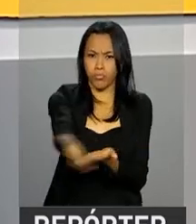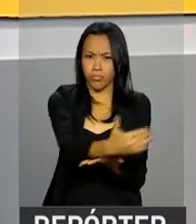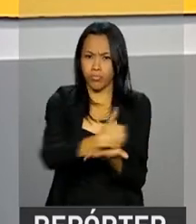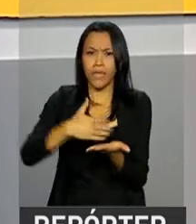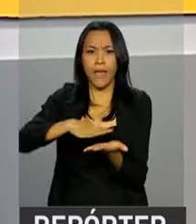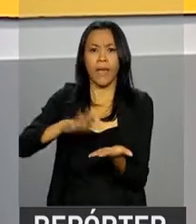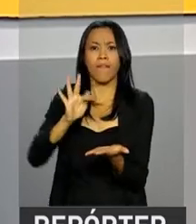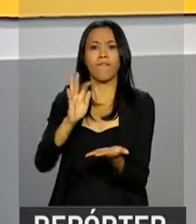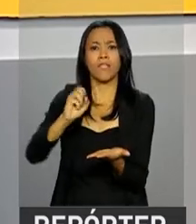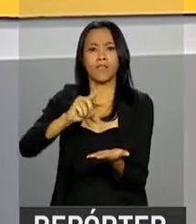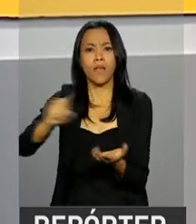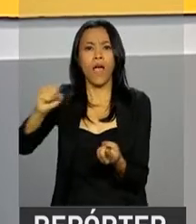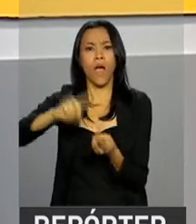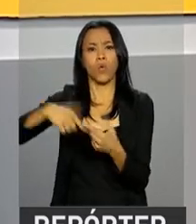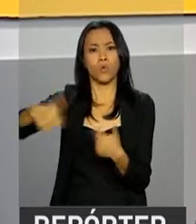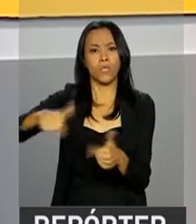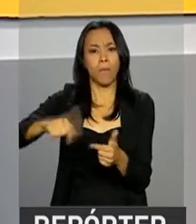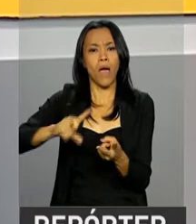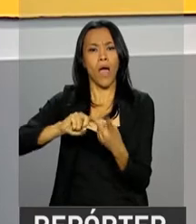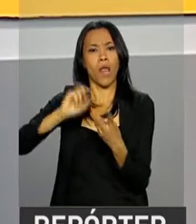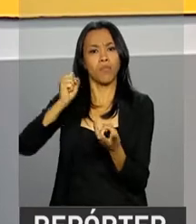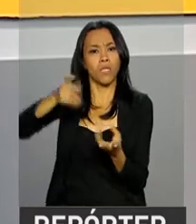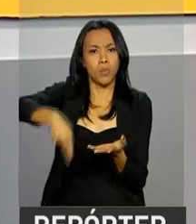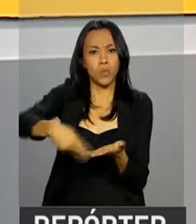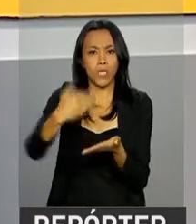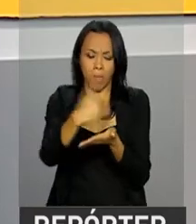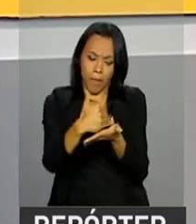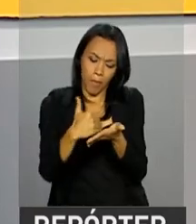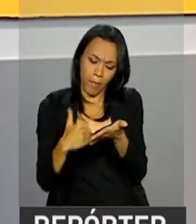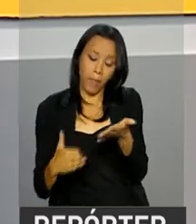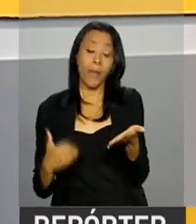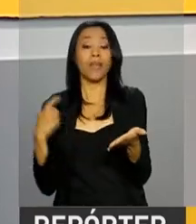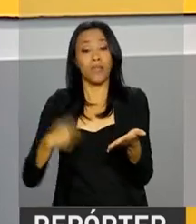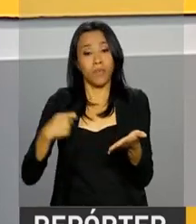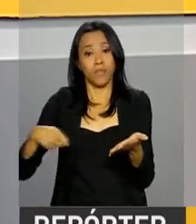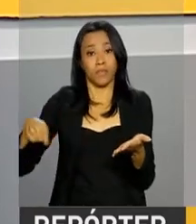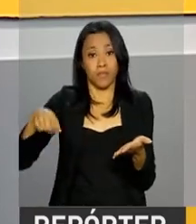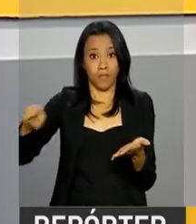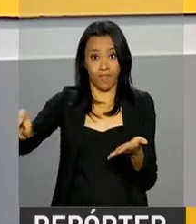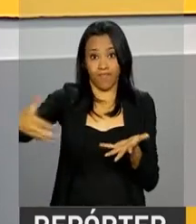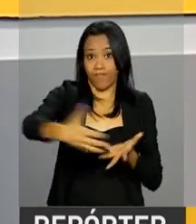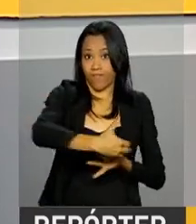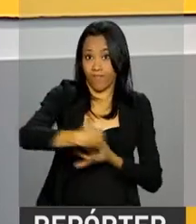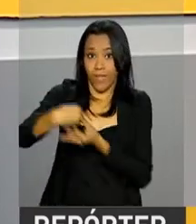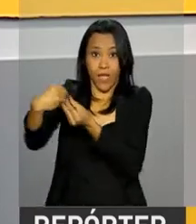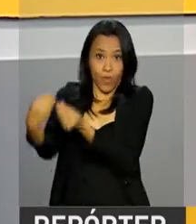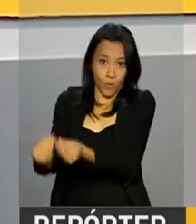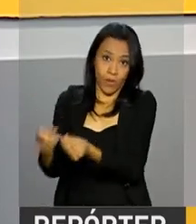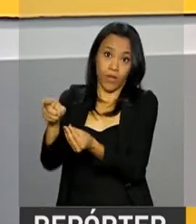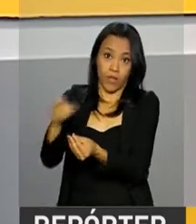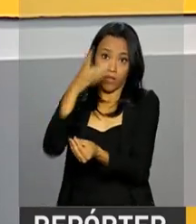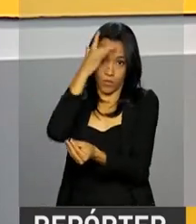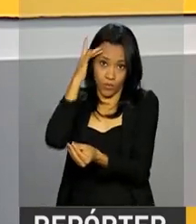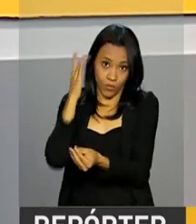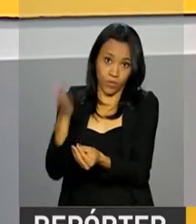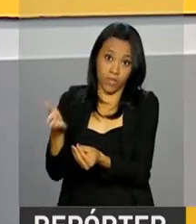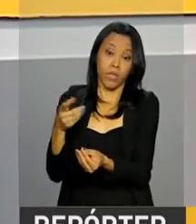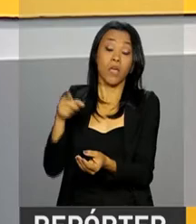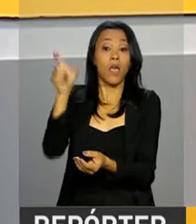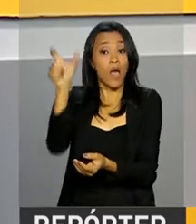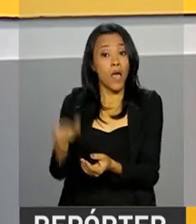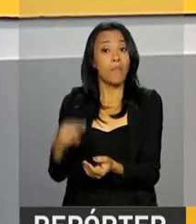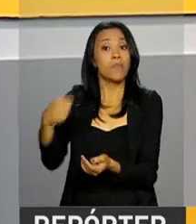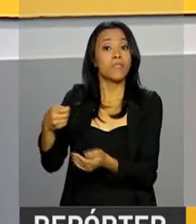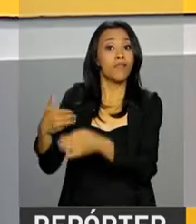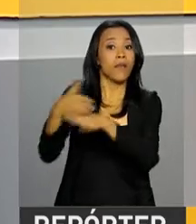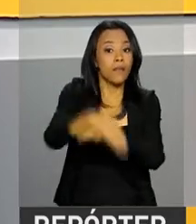fiscais, trabalhistas e previdenciárias que devem ser recolhidas pelos empregadores domésticos. Para emitir a guia unificada, o empregador deve acessar